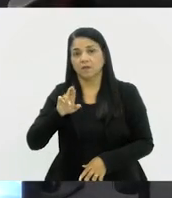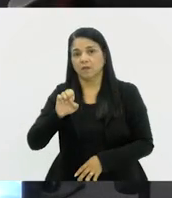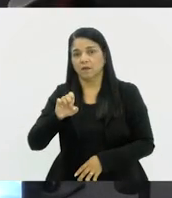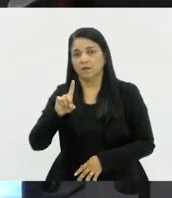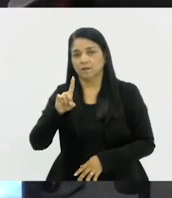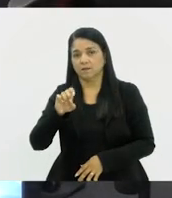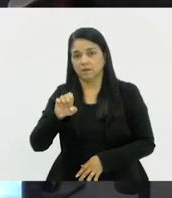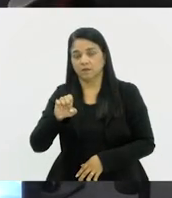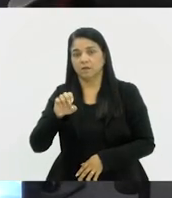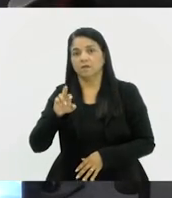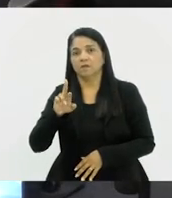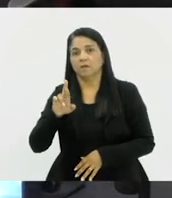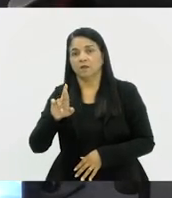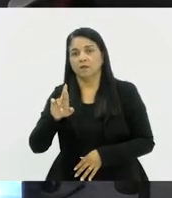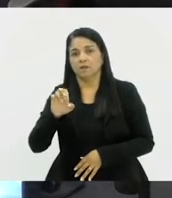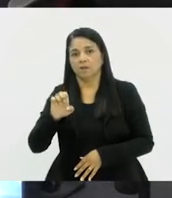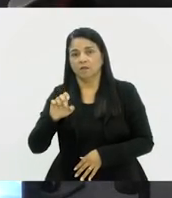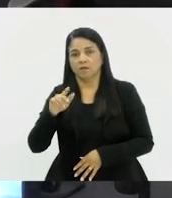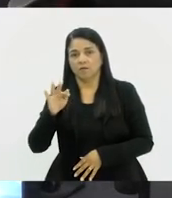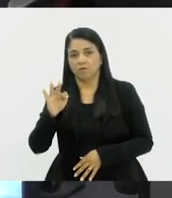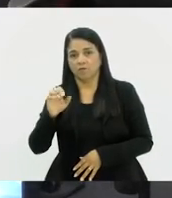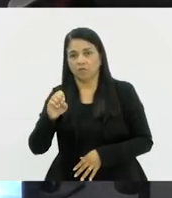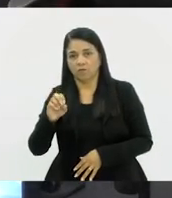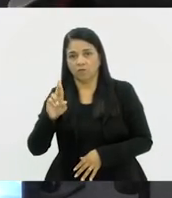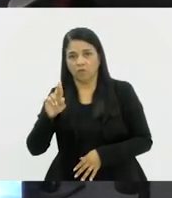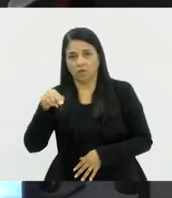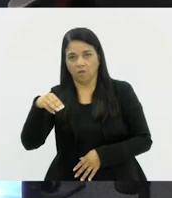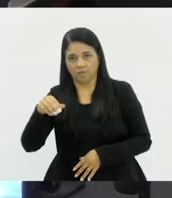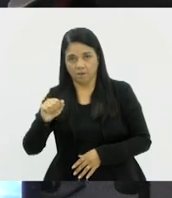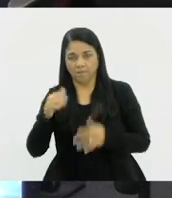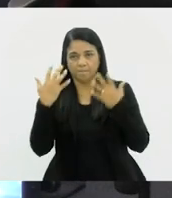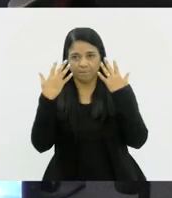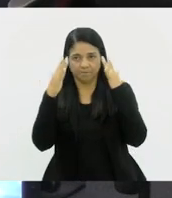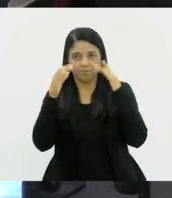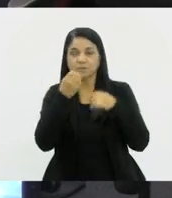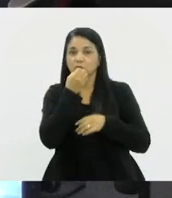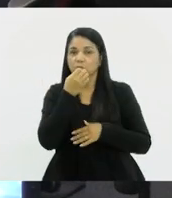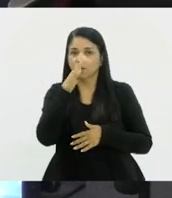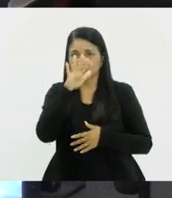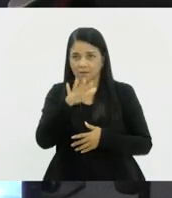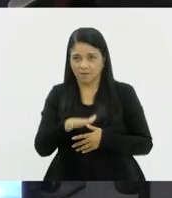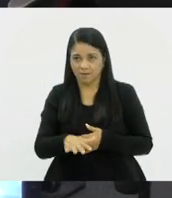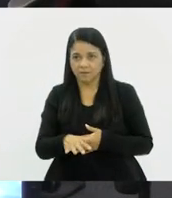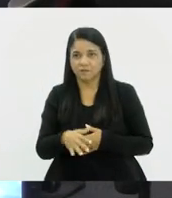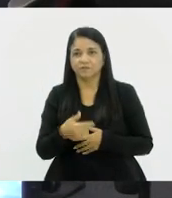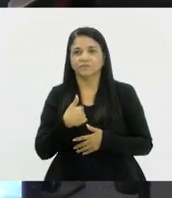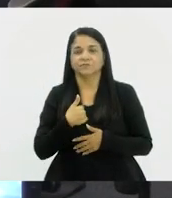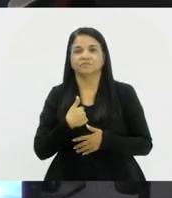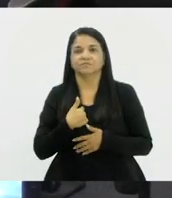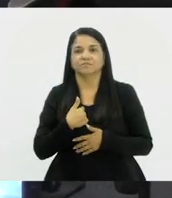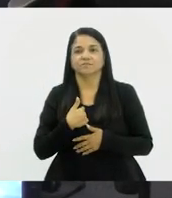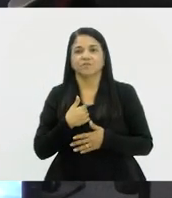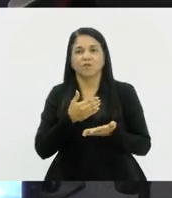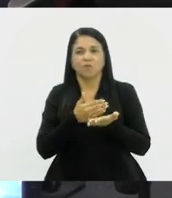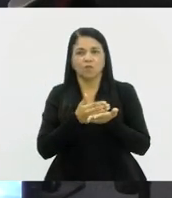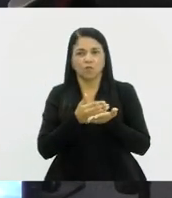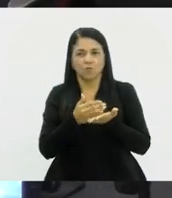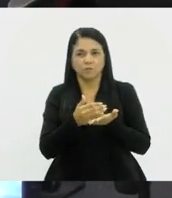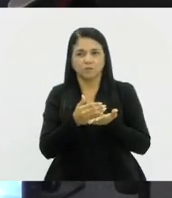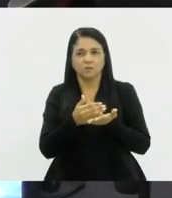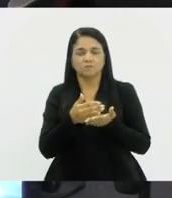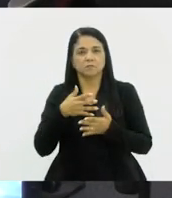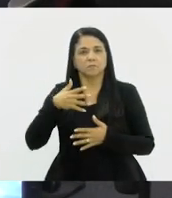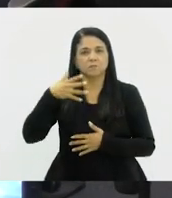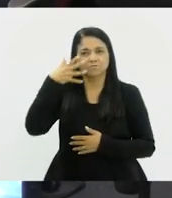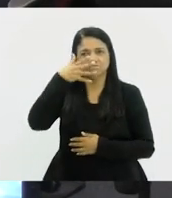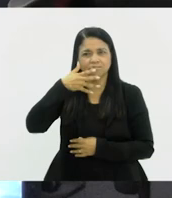reforma obrigado boa tarde a todos e todas pela oportunidade eu V comear o meu lugar de